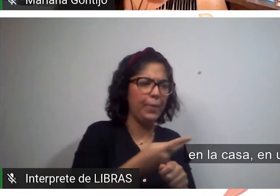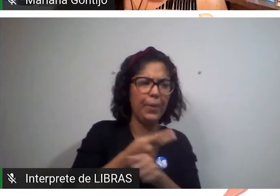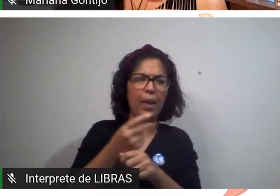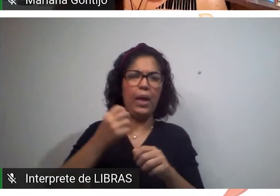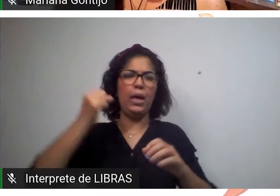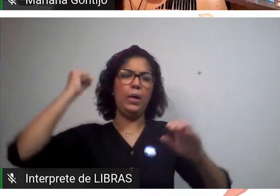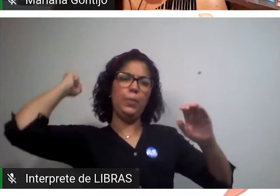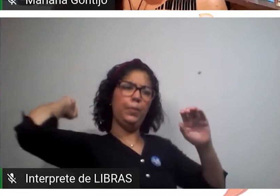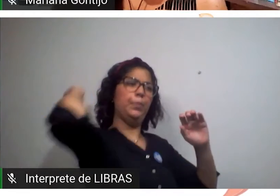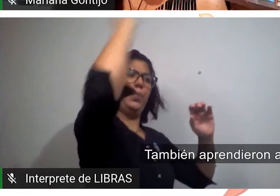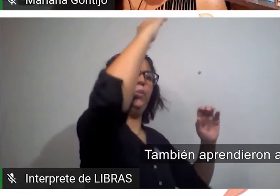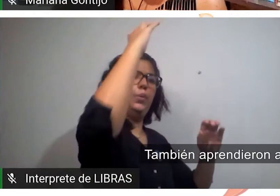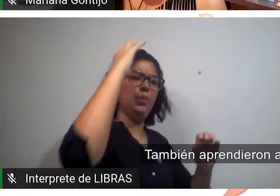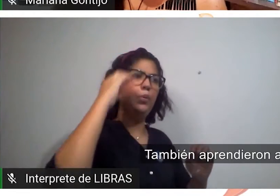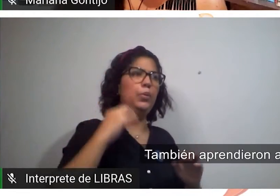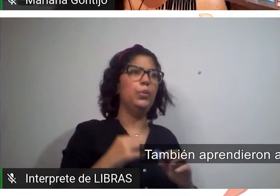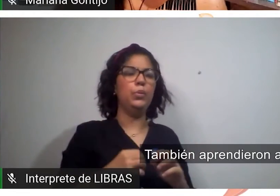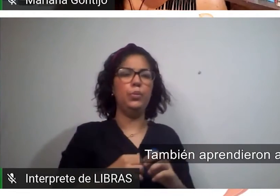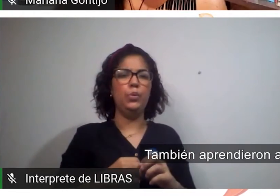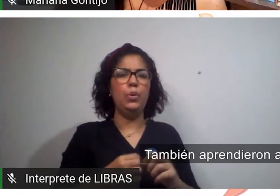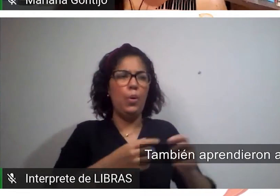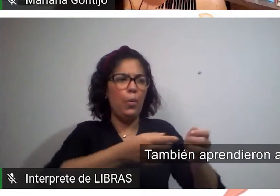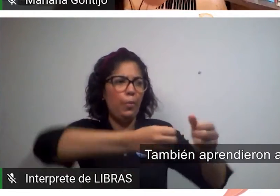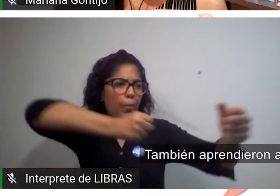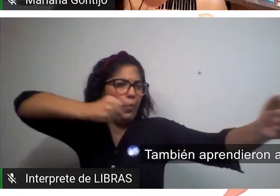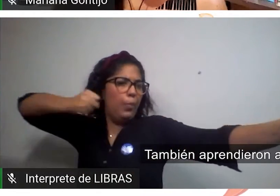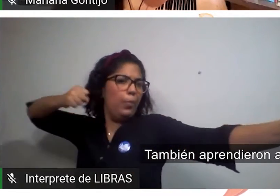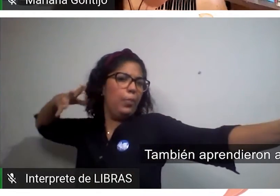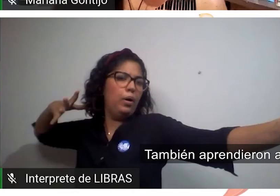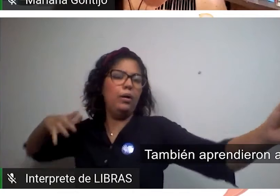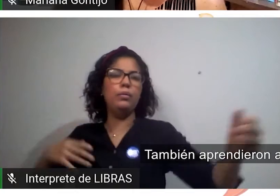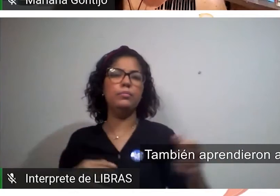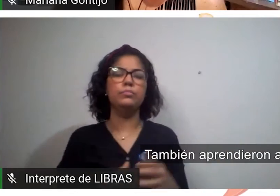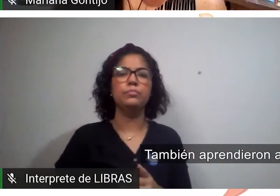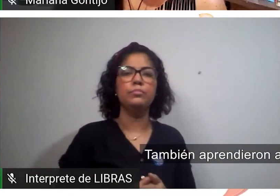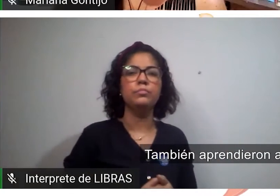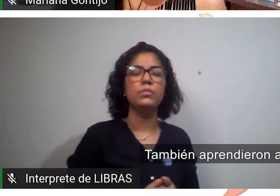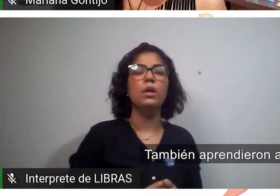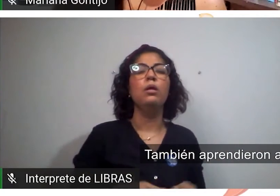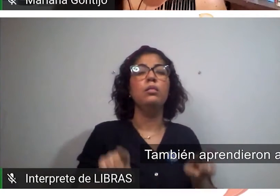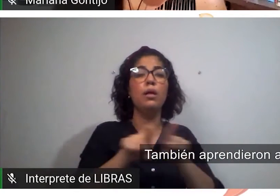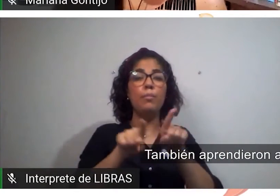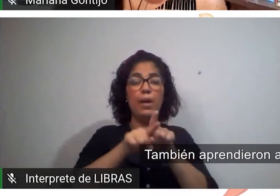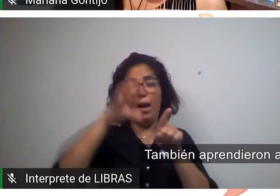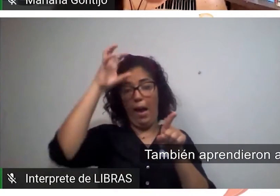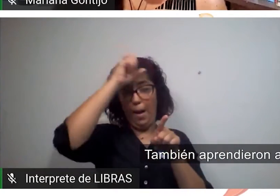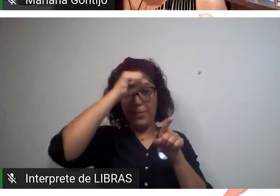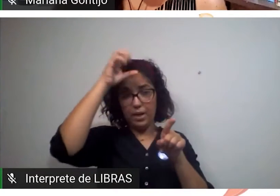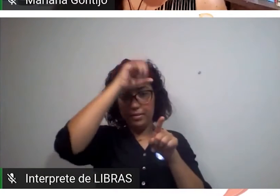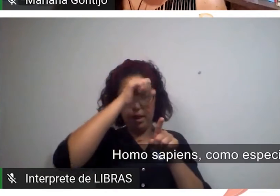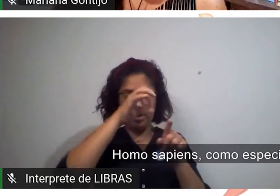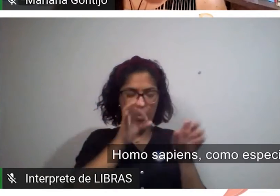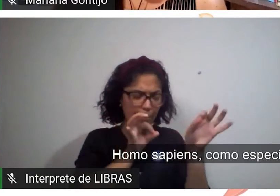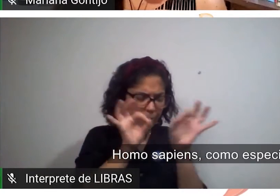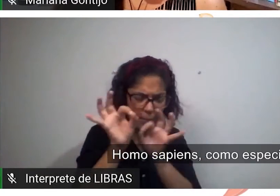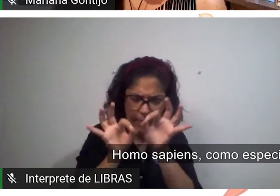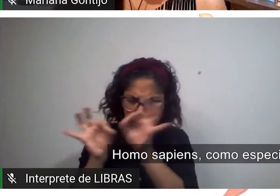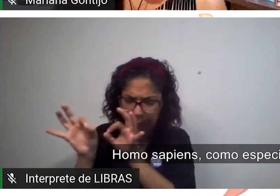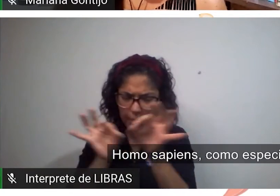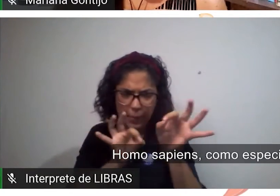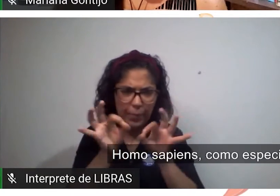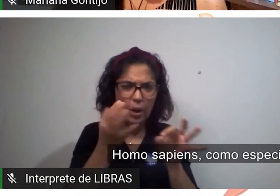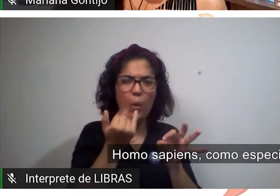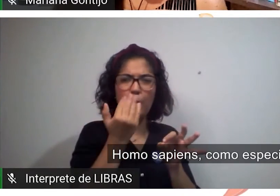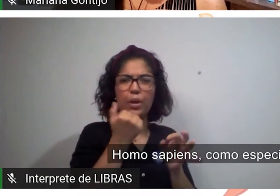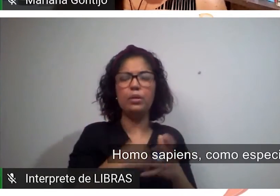situar. Também aprenderam a elaborar a sua alimentação. Nós somos o Homo